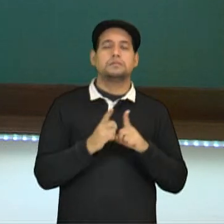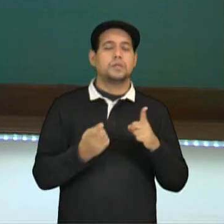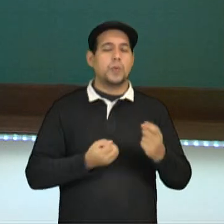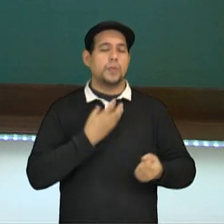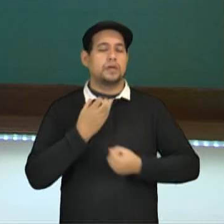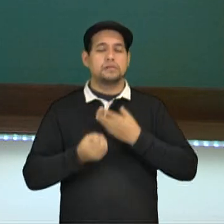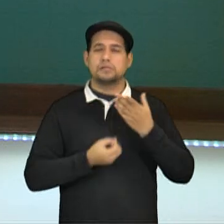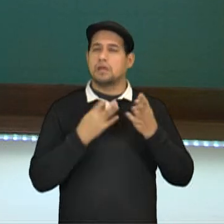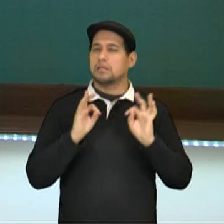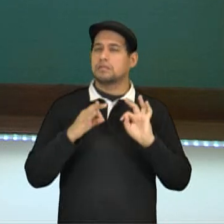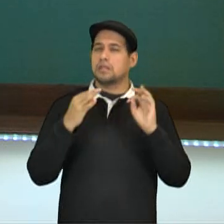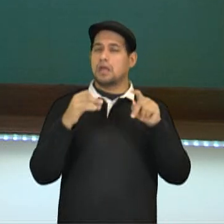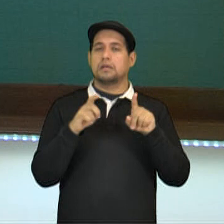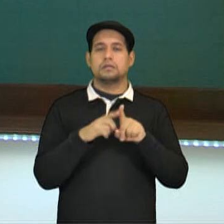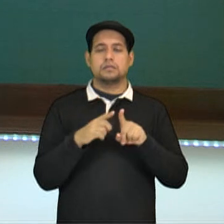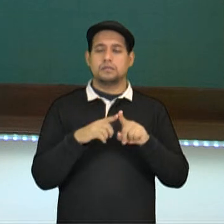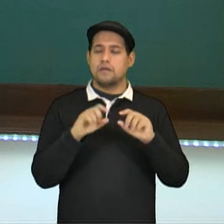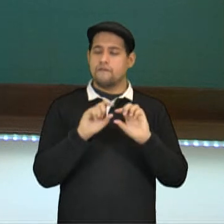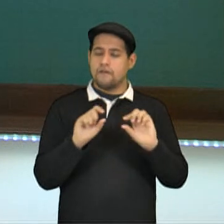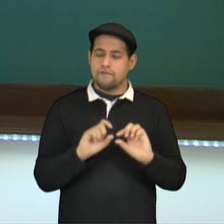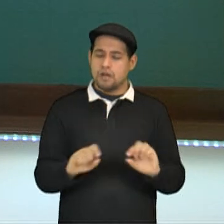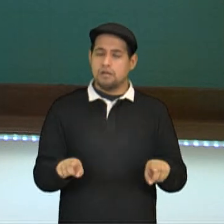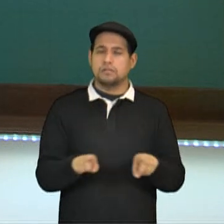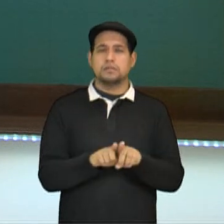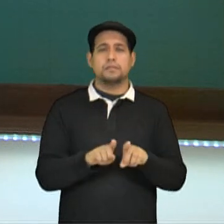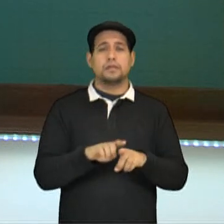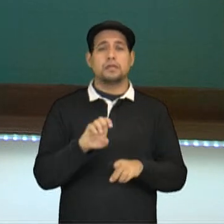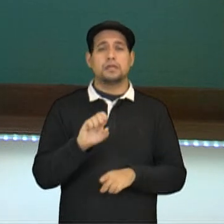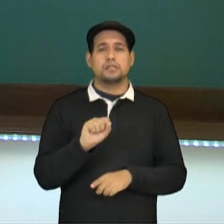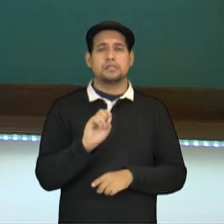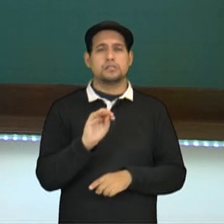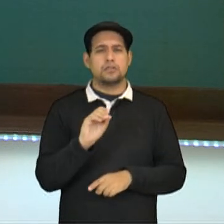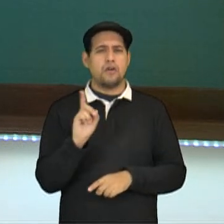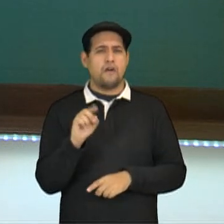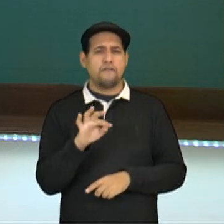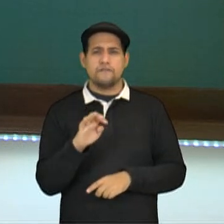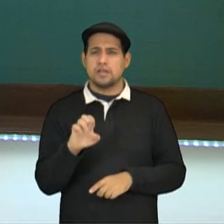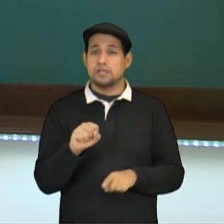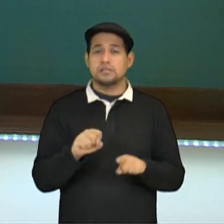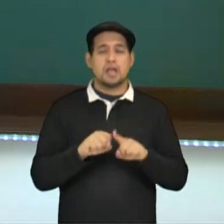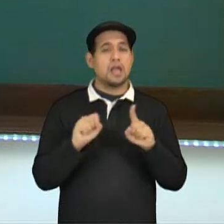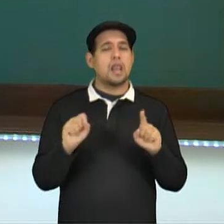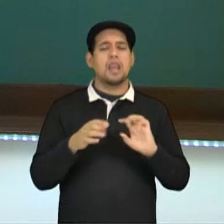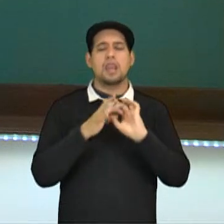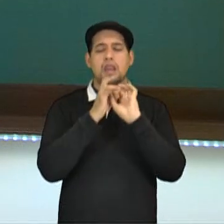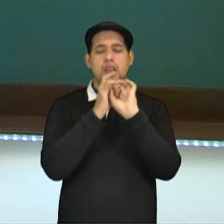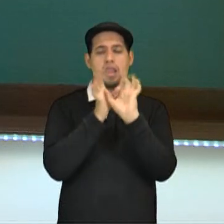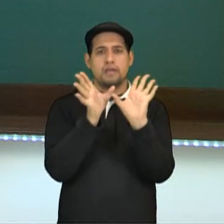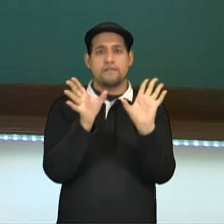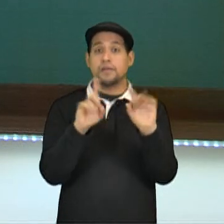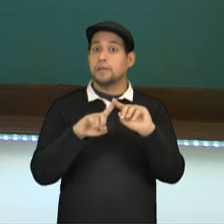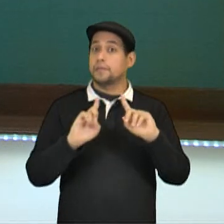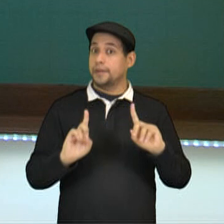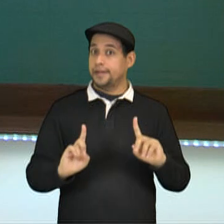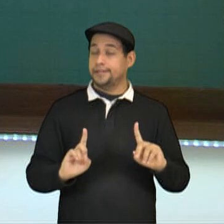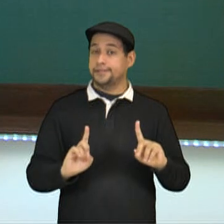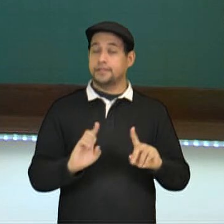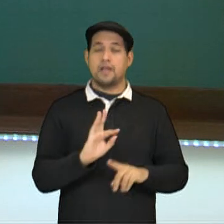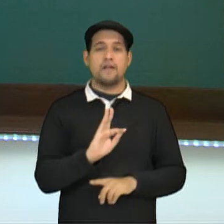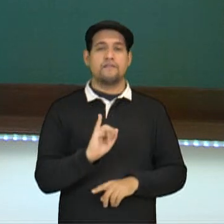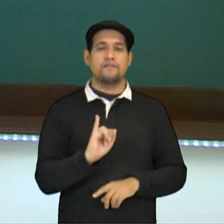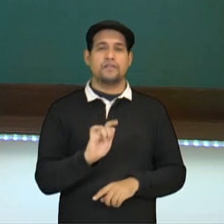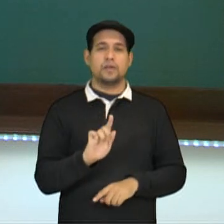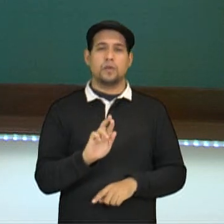poesia técnica, com versificação, com estrofes, rimas. O poema dele é mais livre. As figuras de linguagem